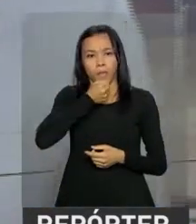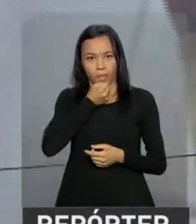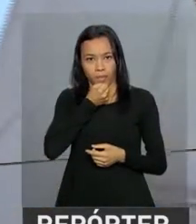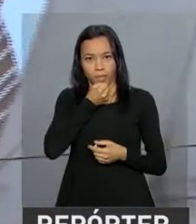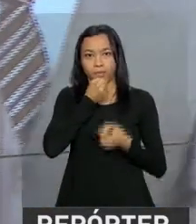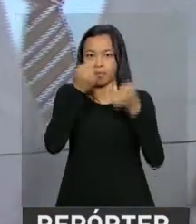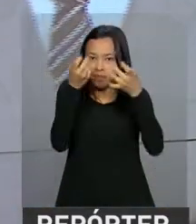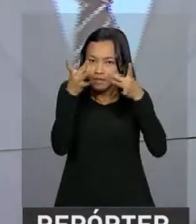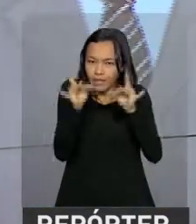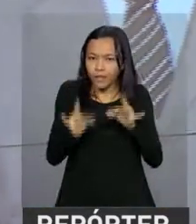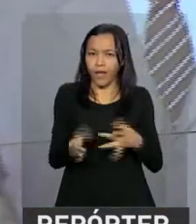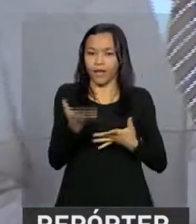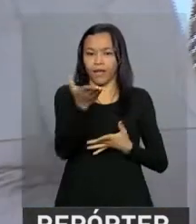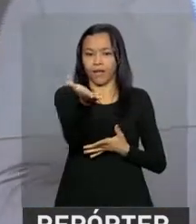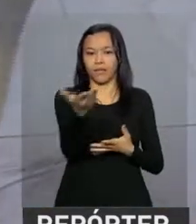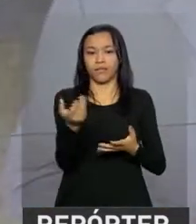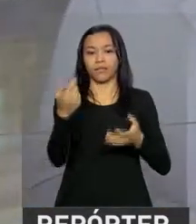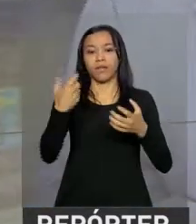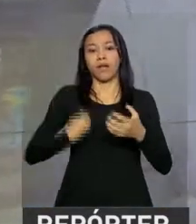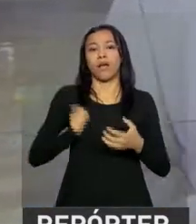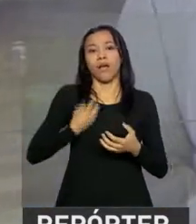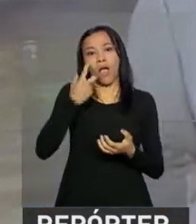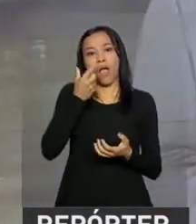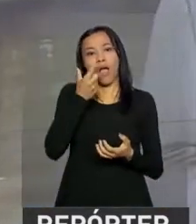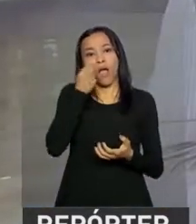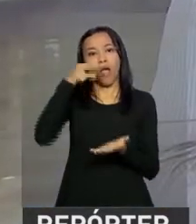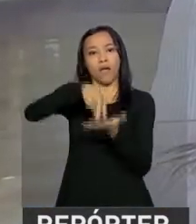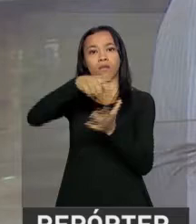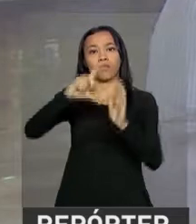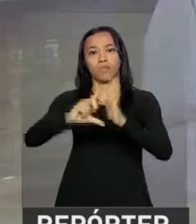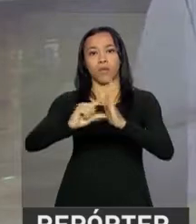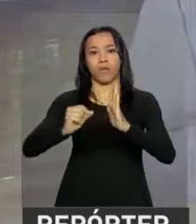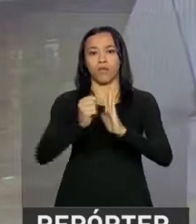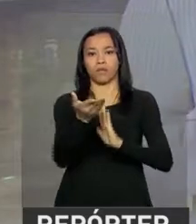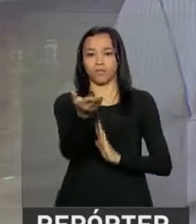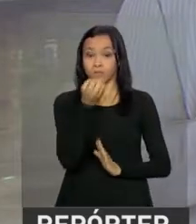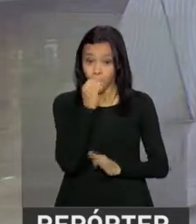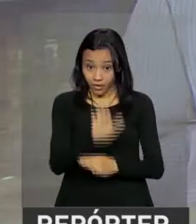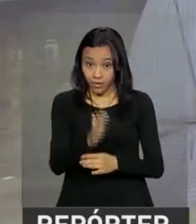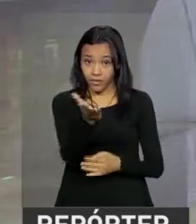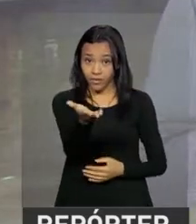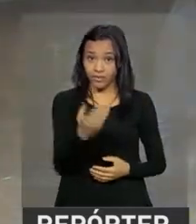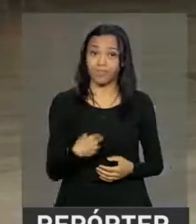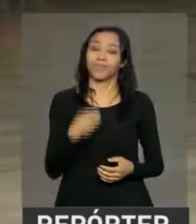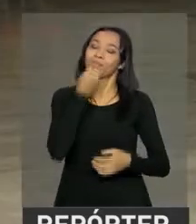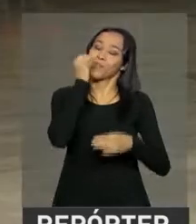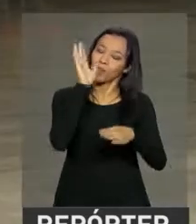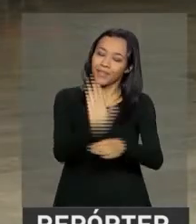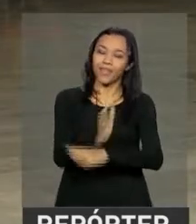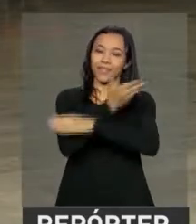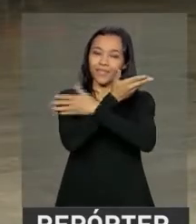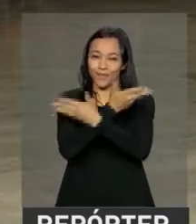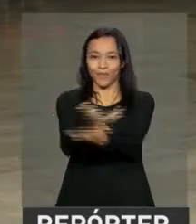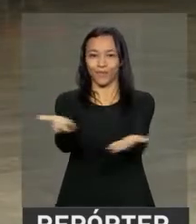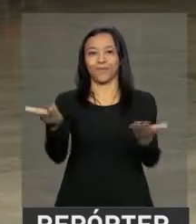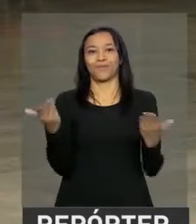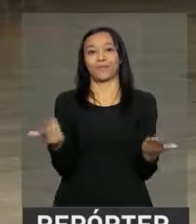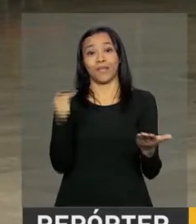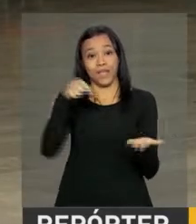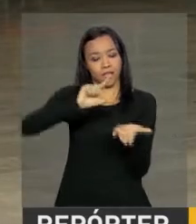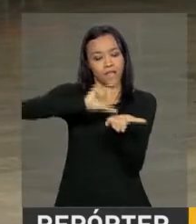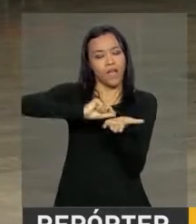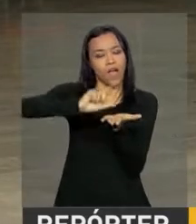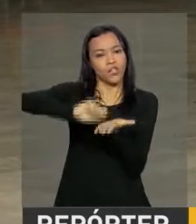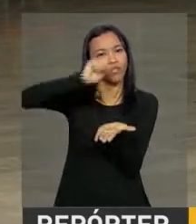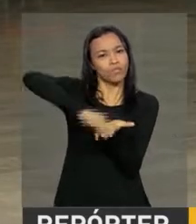gente, direto do Palácio do Planalto. Oi, JP, boa tarde. Oi, Leandro, boa tarde para você, boa tarde a todos. Esse artigo foi